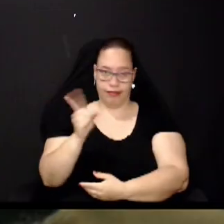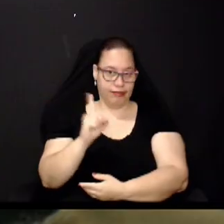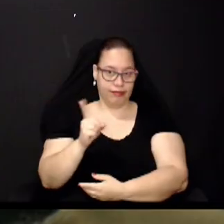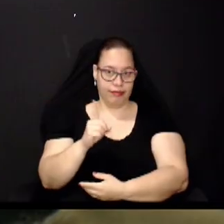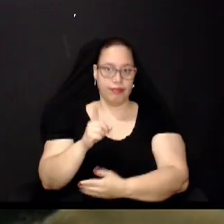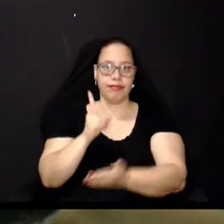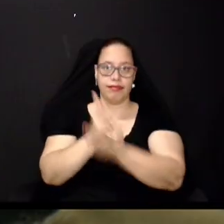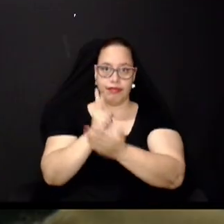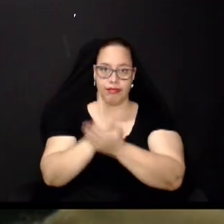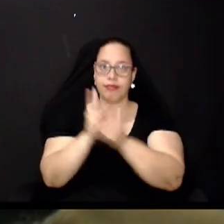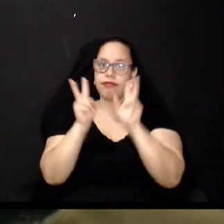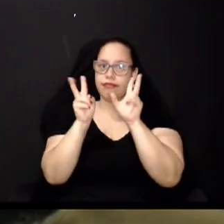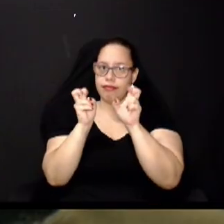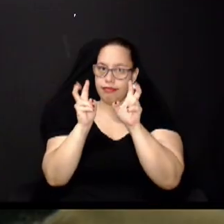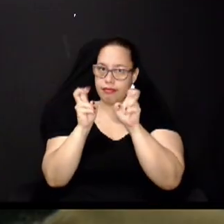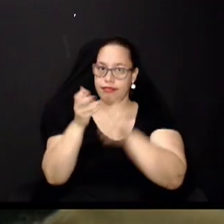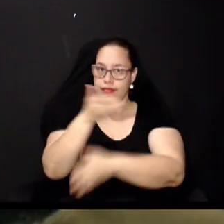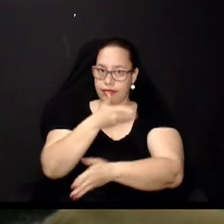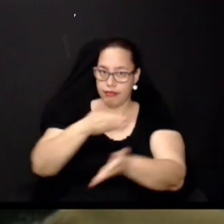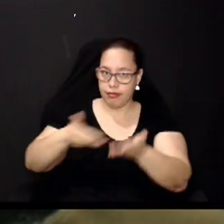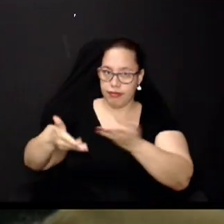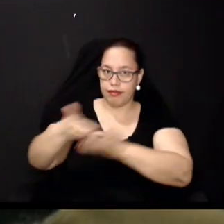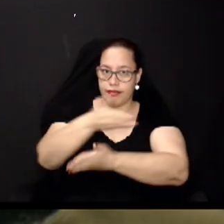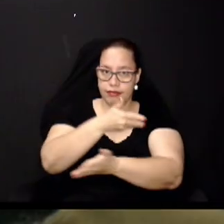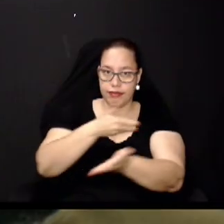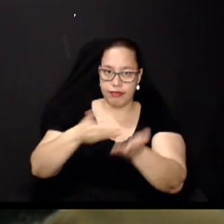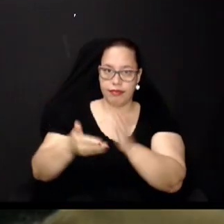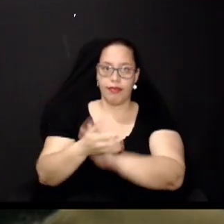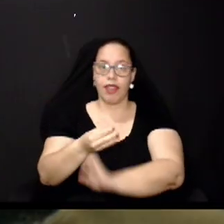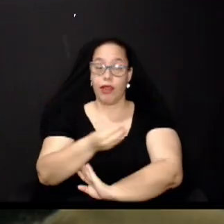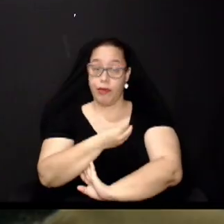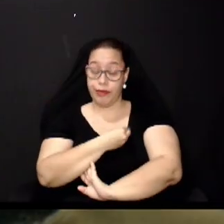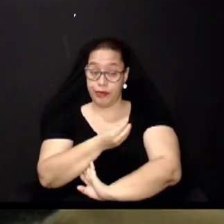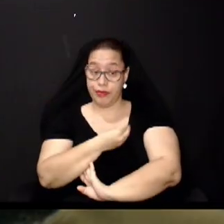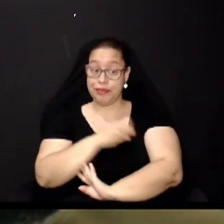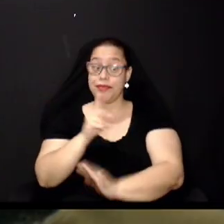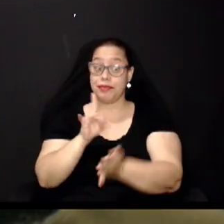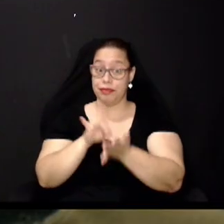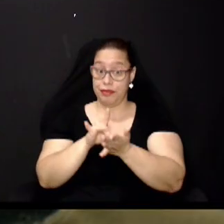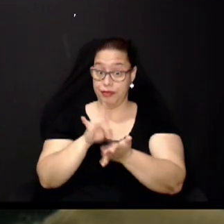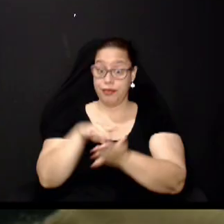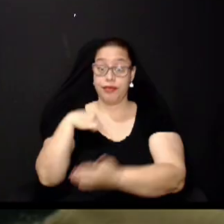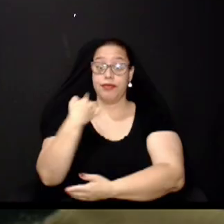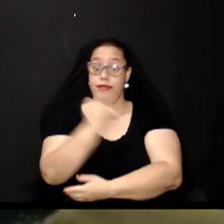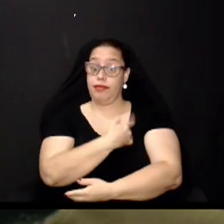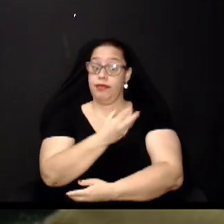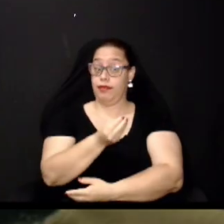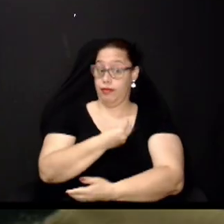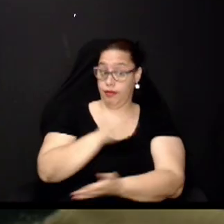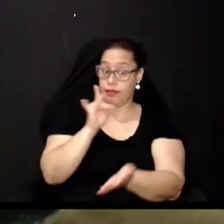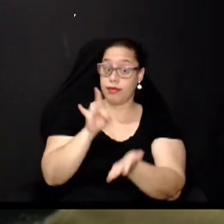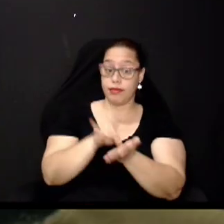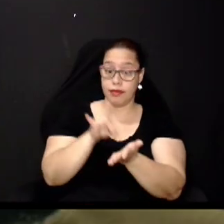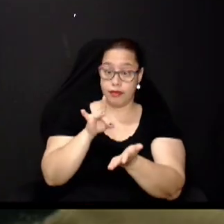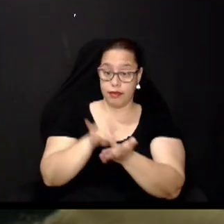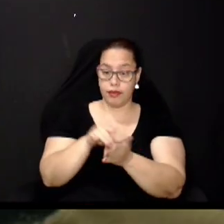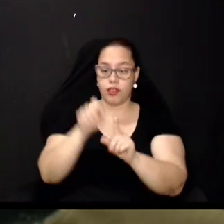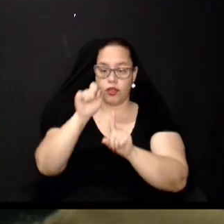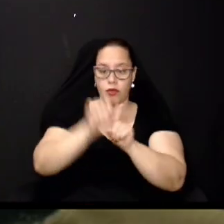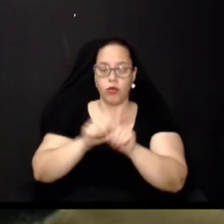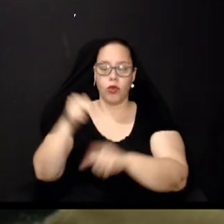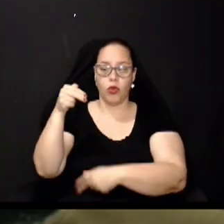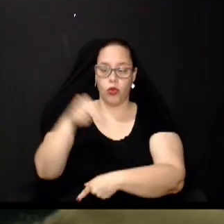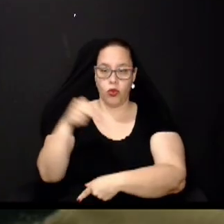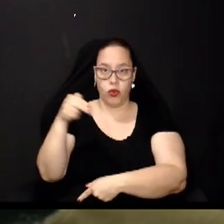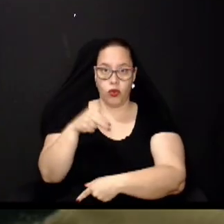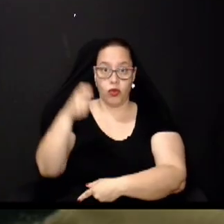temas que fazem parte da vida real, né? Da nossa vida real. E em pleno mês de novembro a gente vai falar sobre a